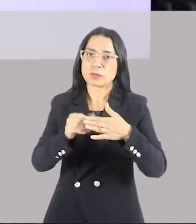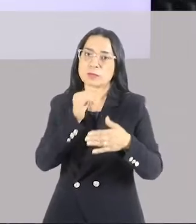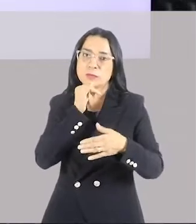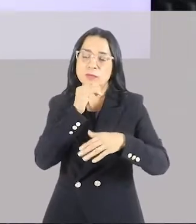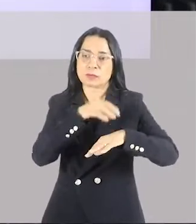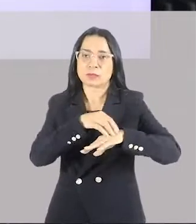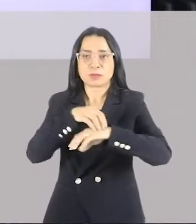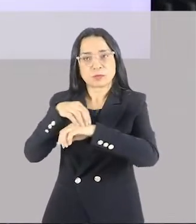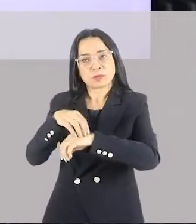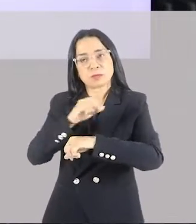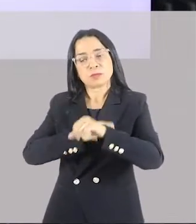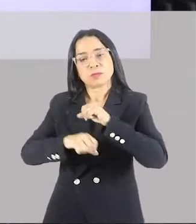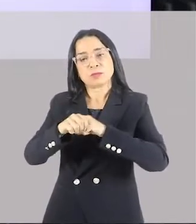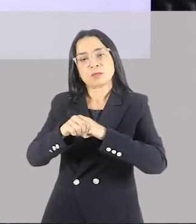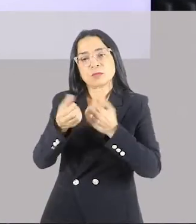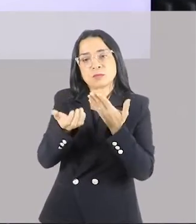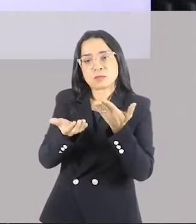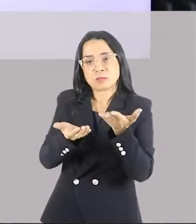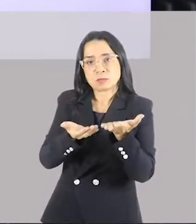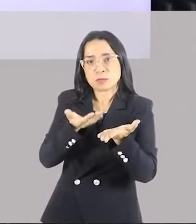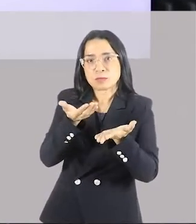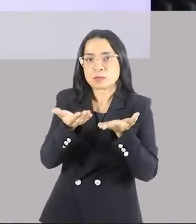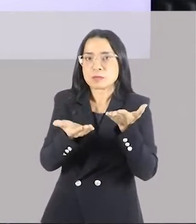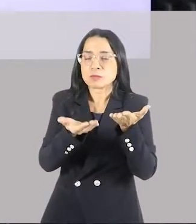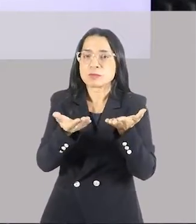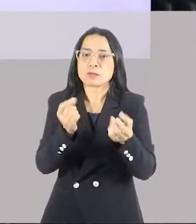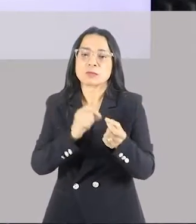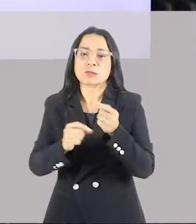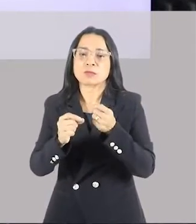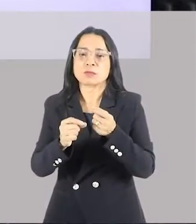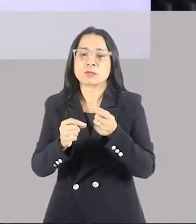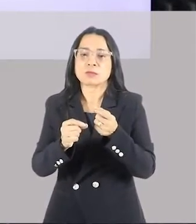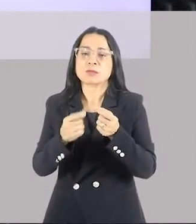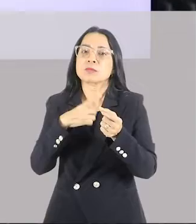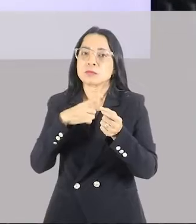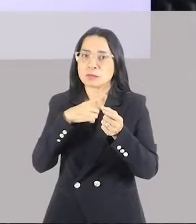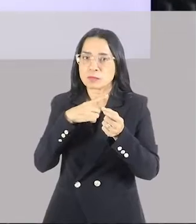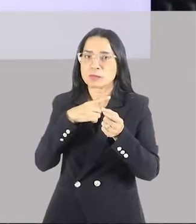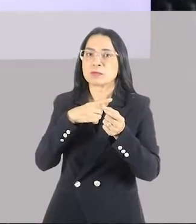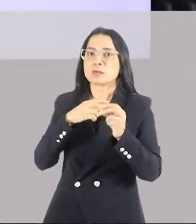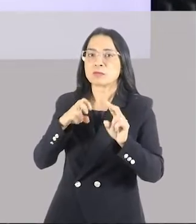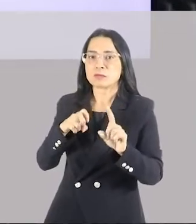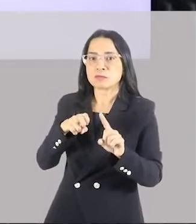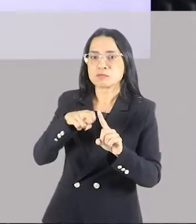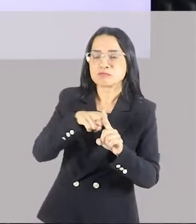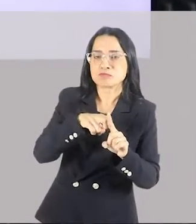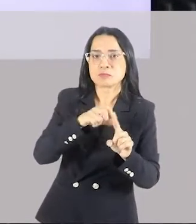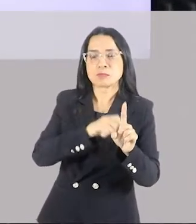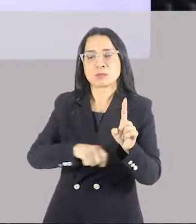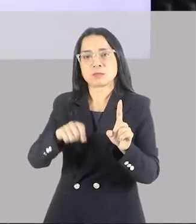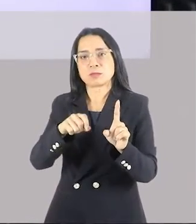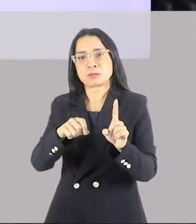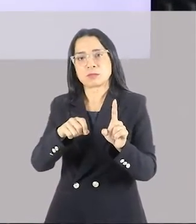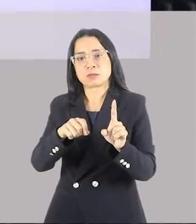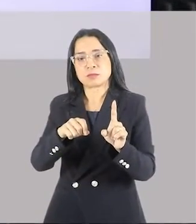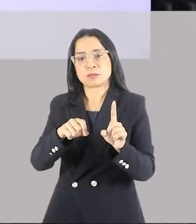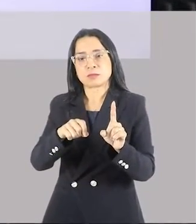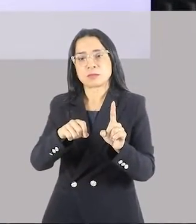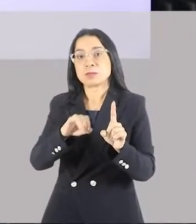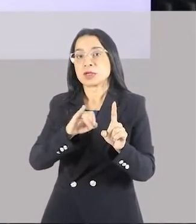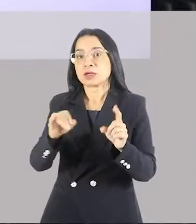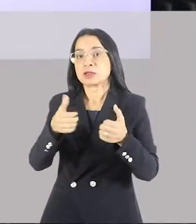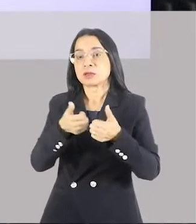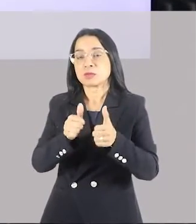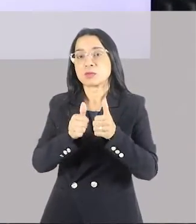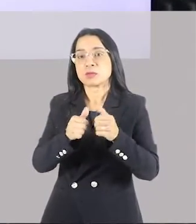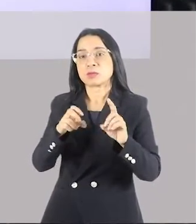ônibus que está prestando um serviço público se envolver em um acidente, se esse ônibus abauroar, ou seja,